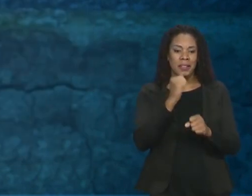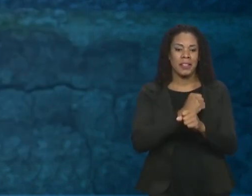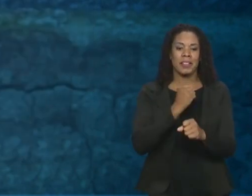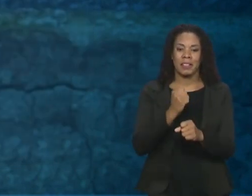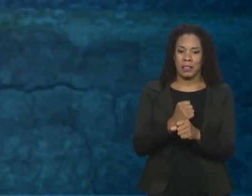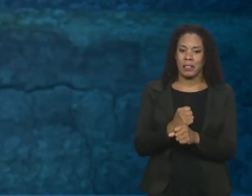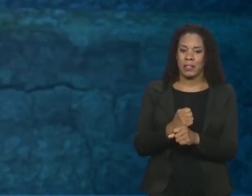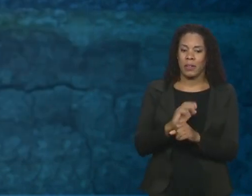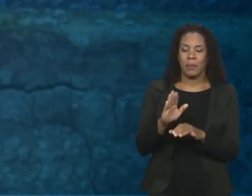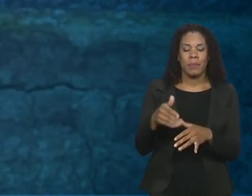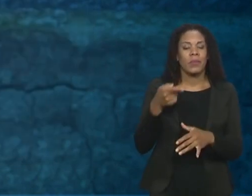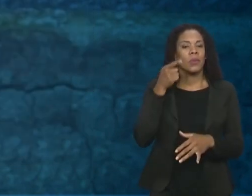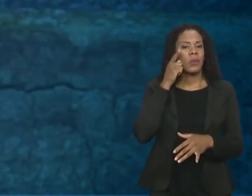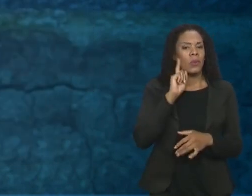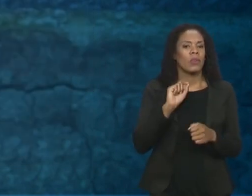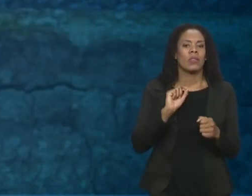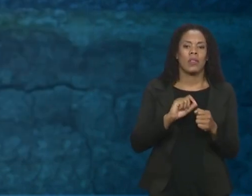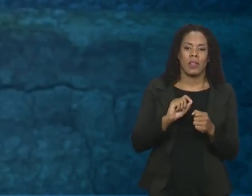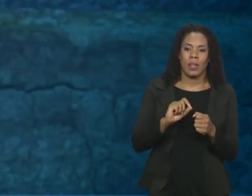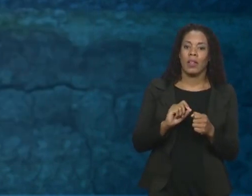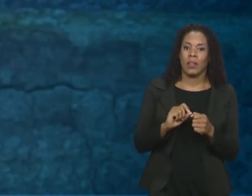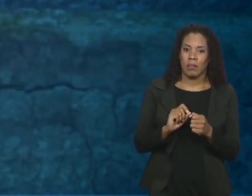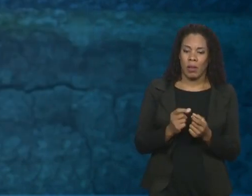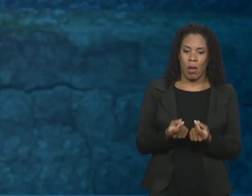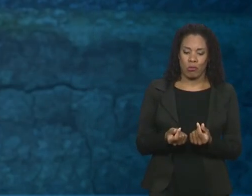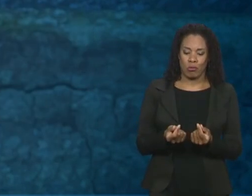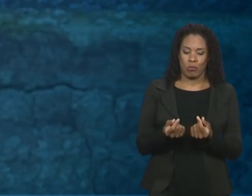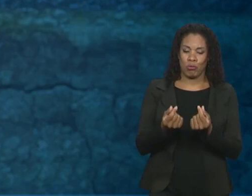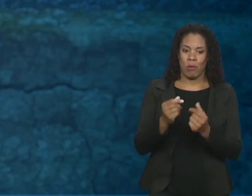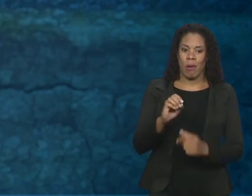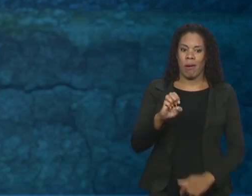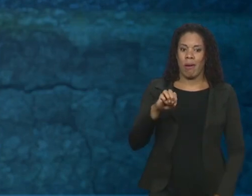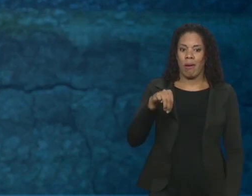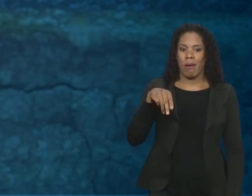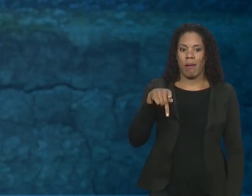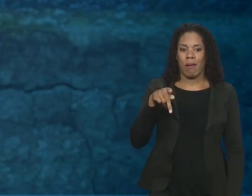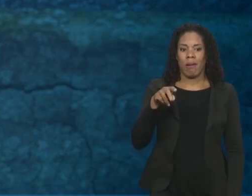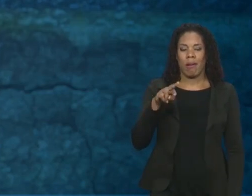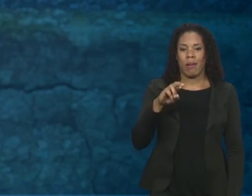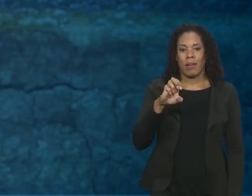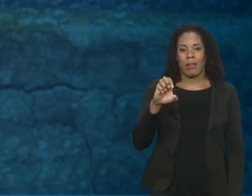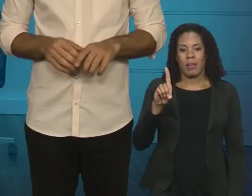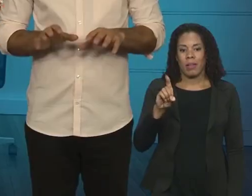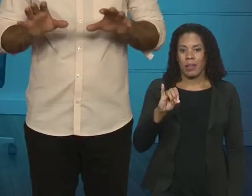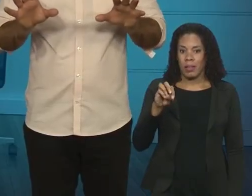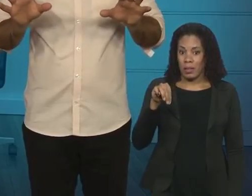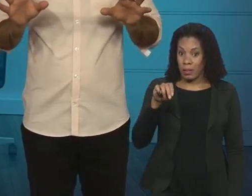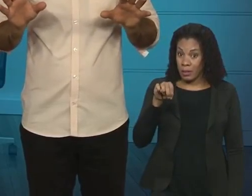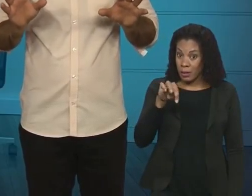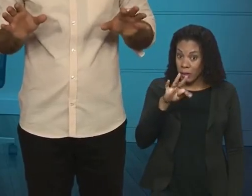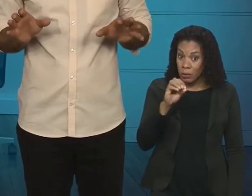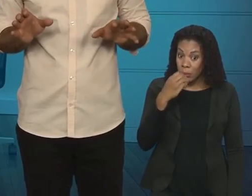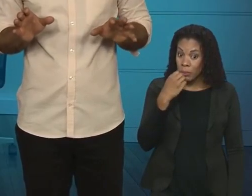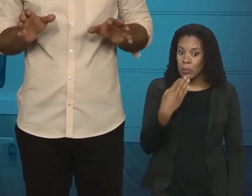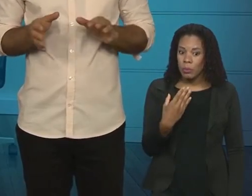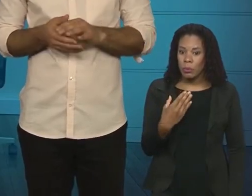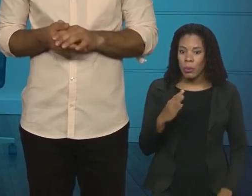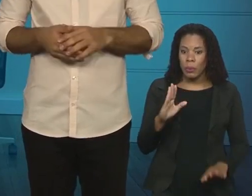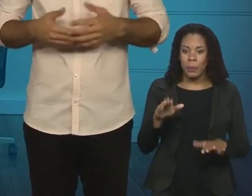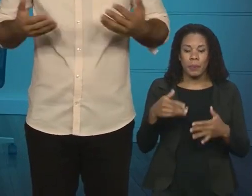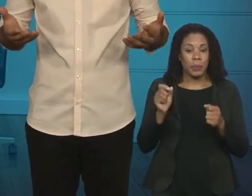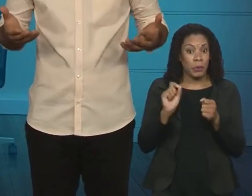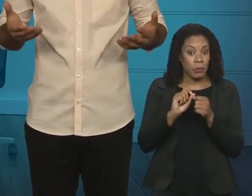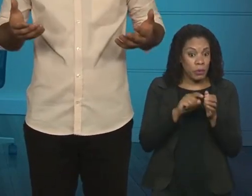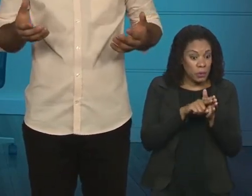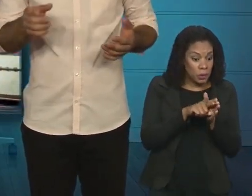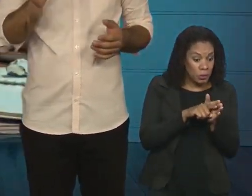cuidados possibilitam a execução de um empreendimento econômico, seguro e harmônico com a natureza do terreno. A temática sobre investigação de